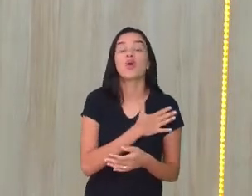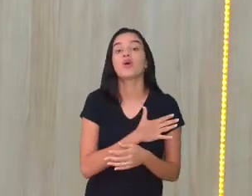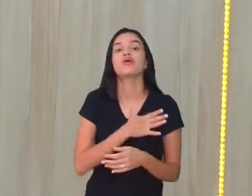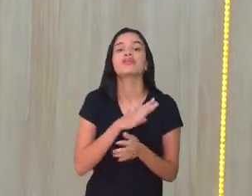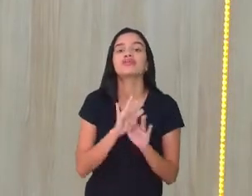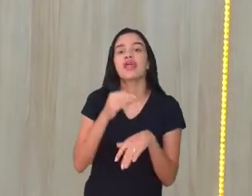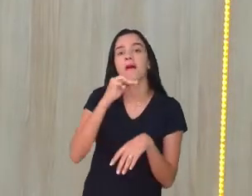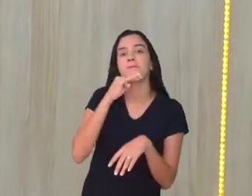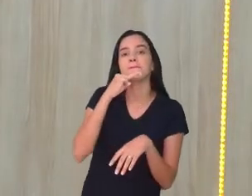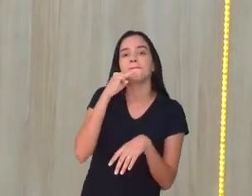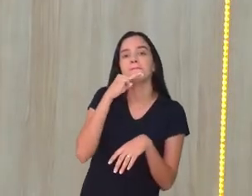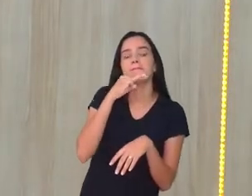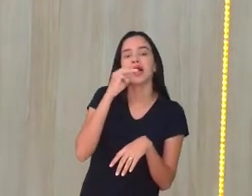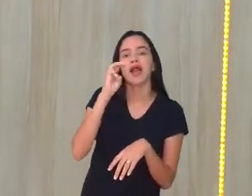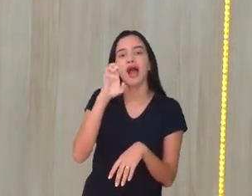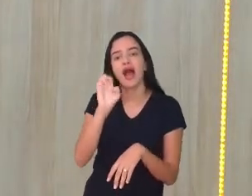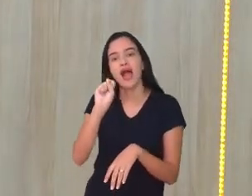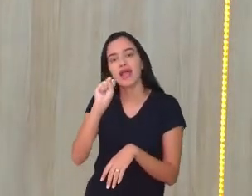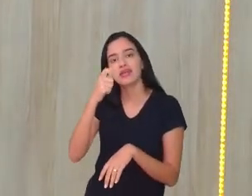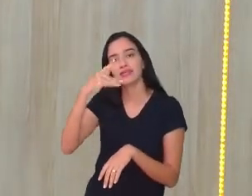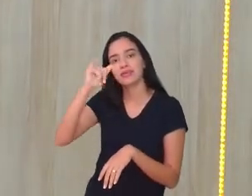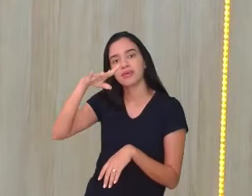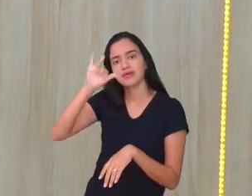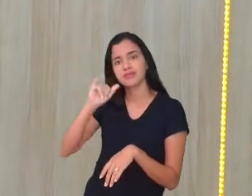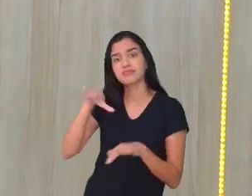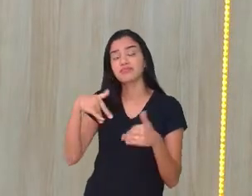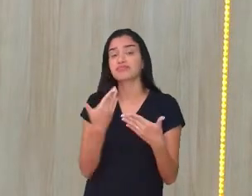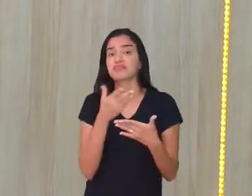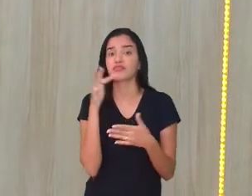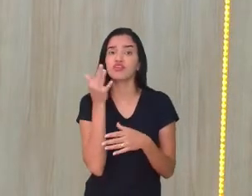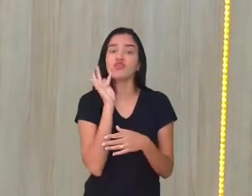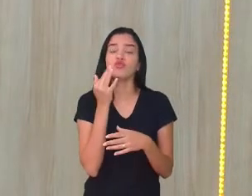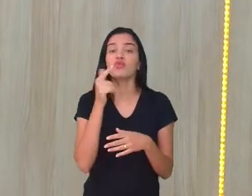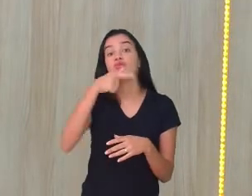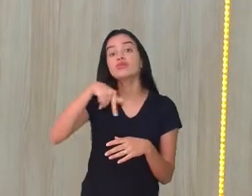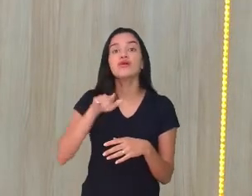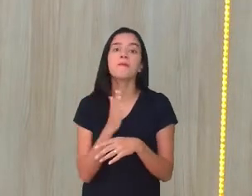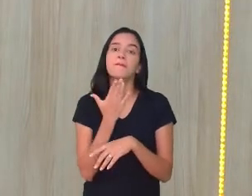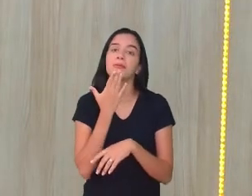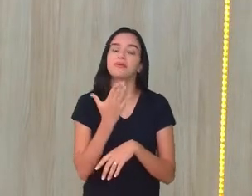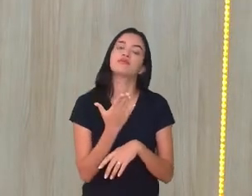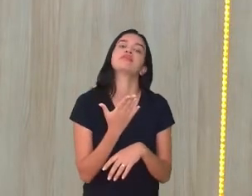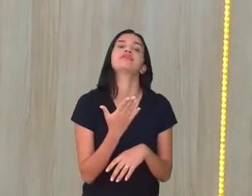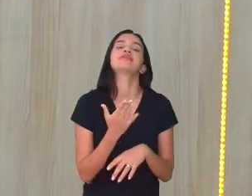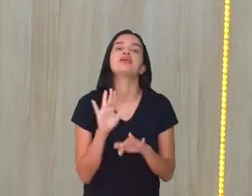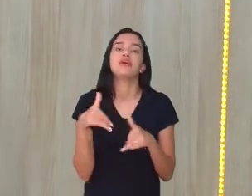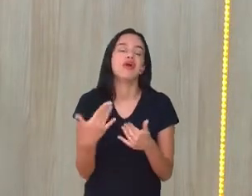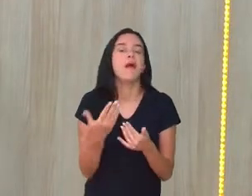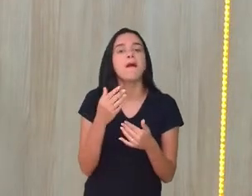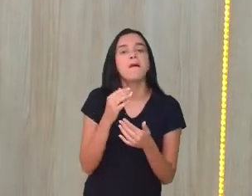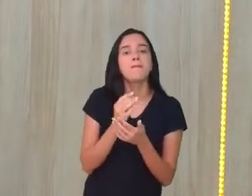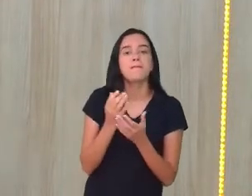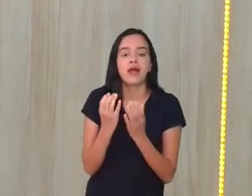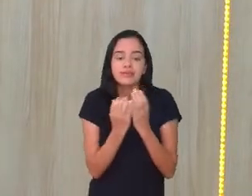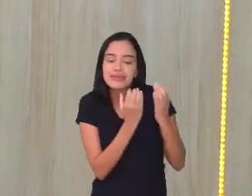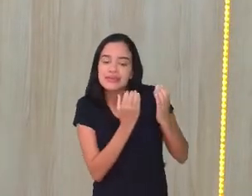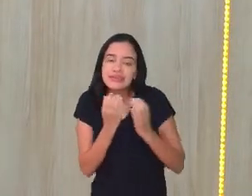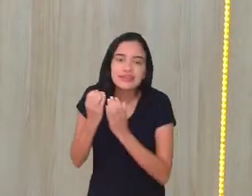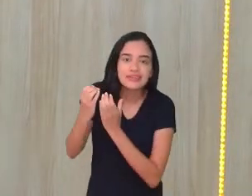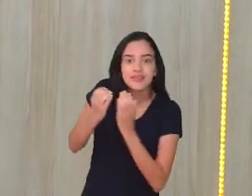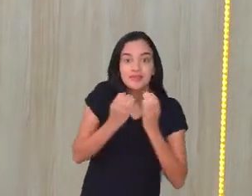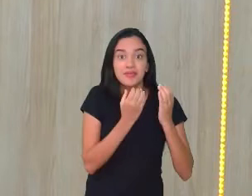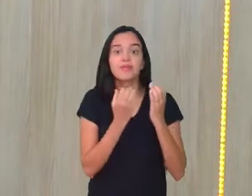verdinha, certo? Então, qual fruta aí você prefere? Tem aí a manga. Melancia também eu gosto de